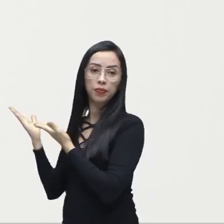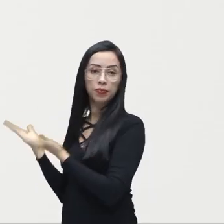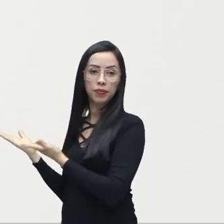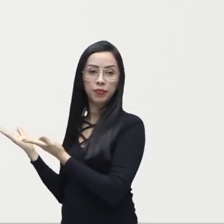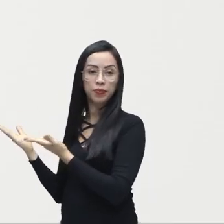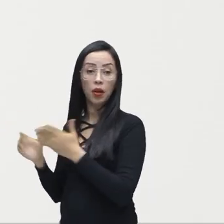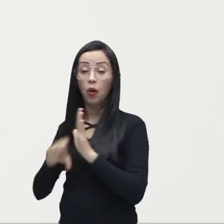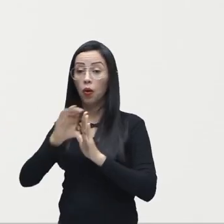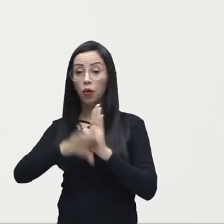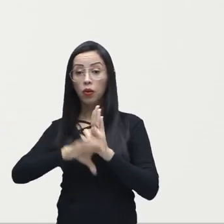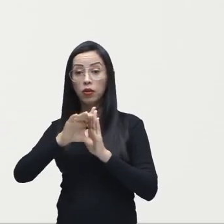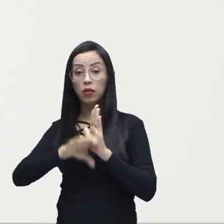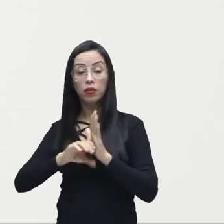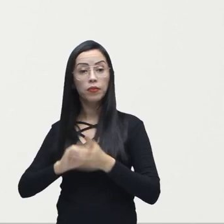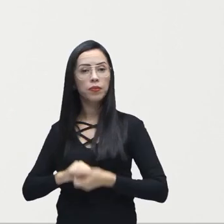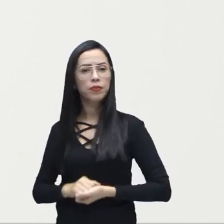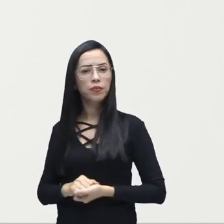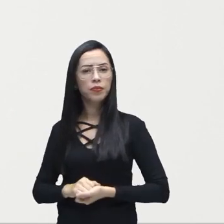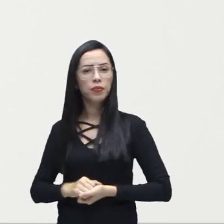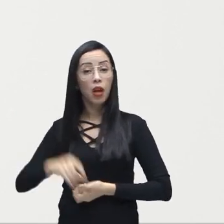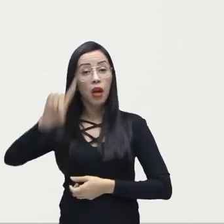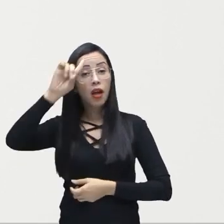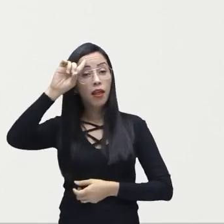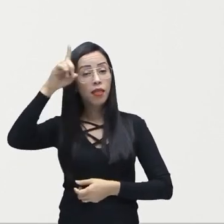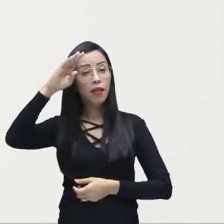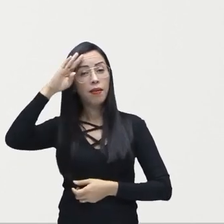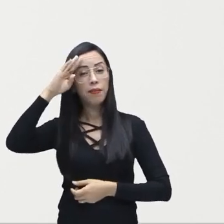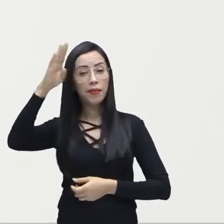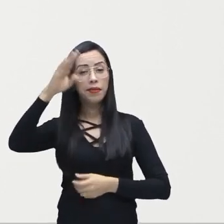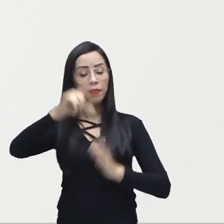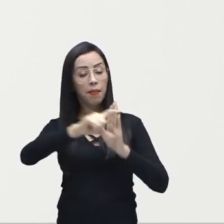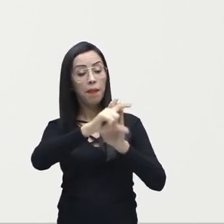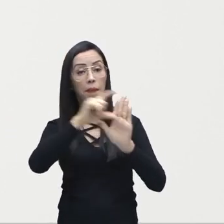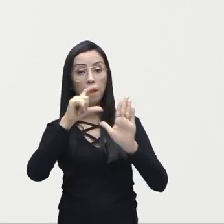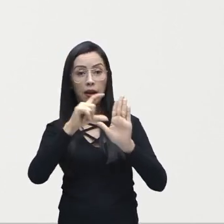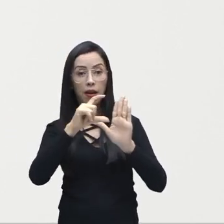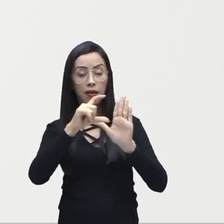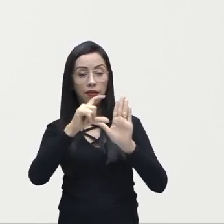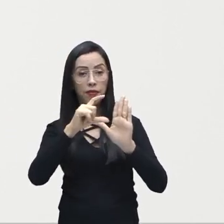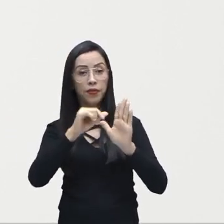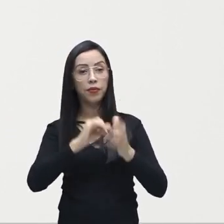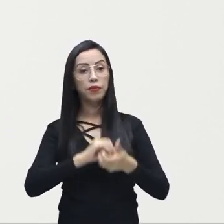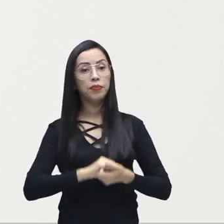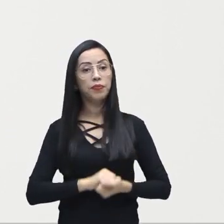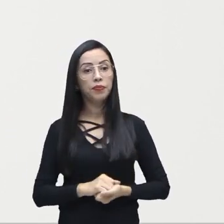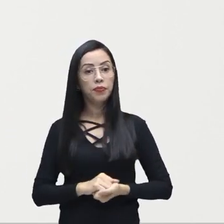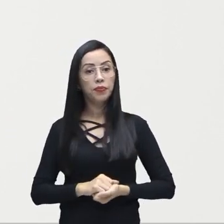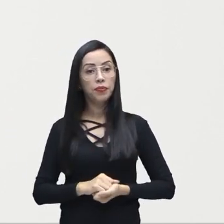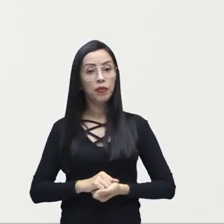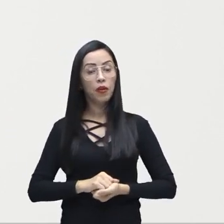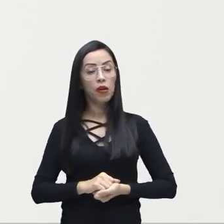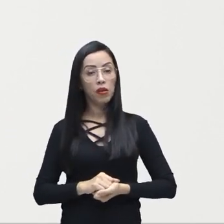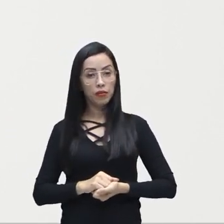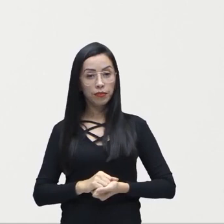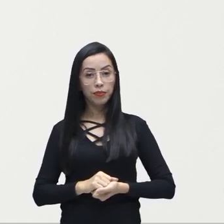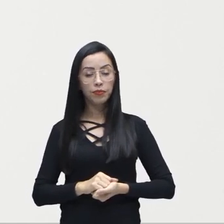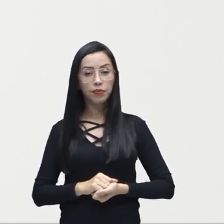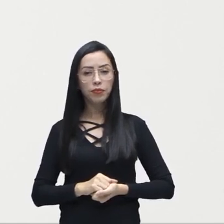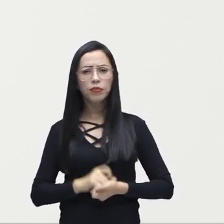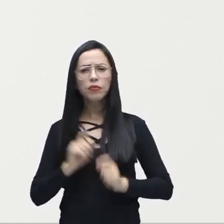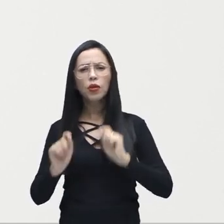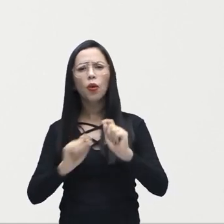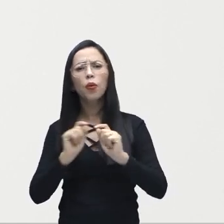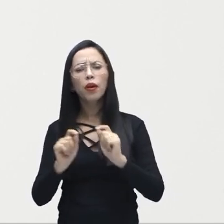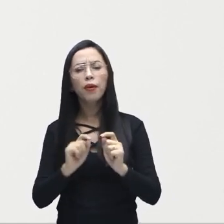conceito? A ideia principal de um parágrafo, ou a ideia principal dos parágrafos. O que